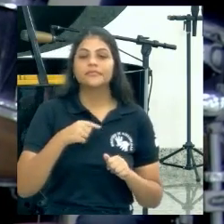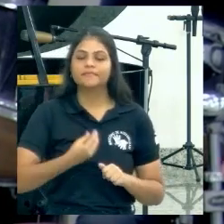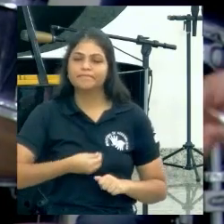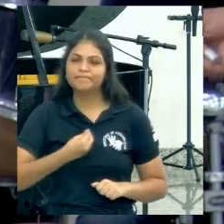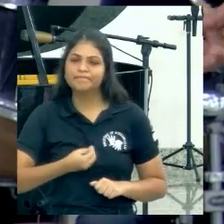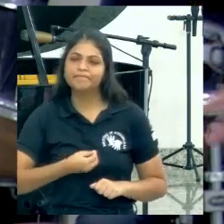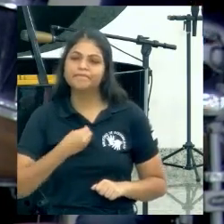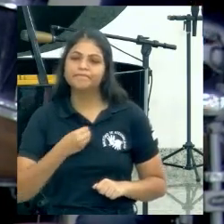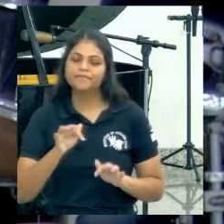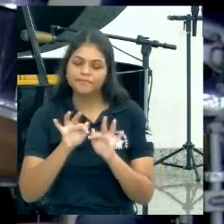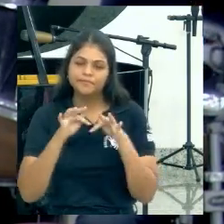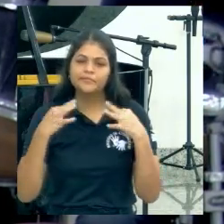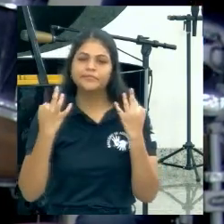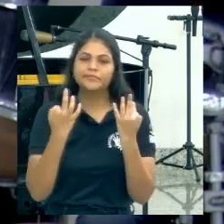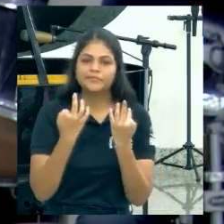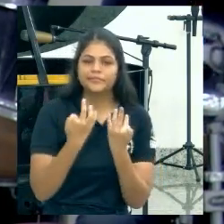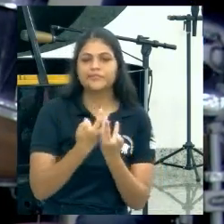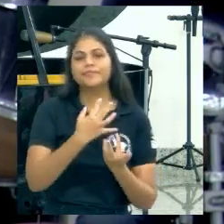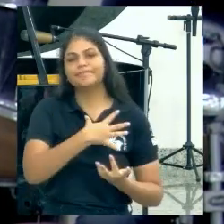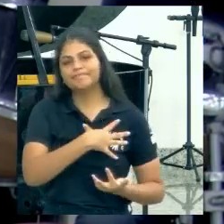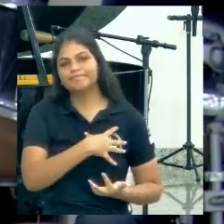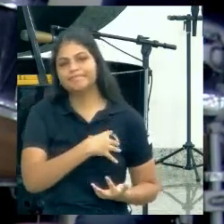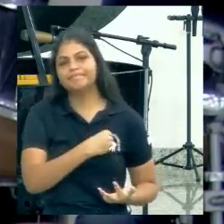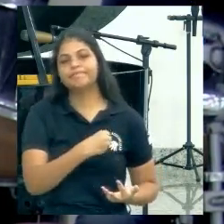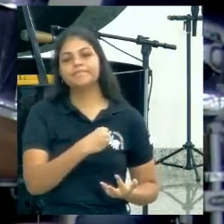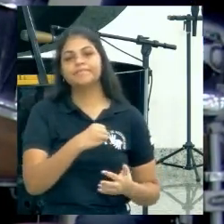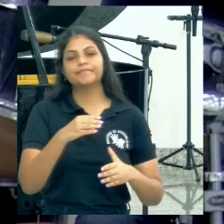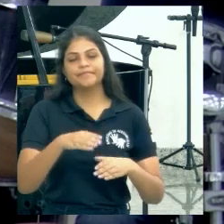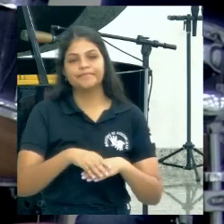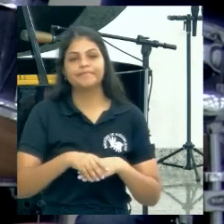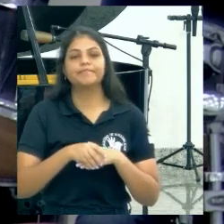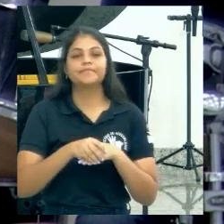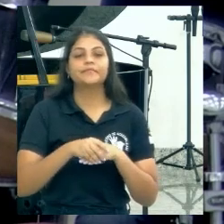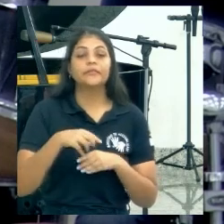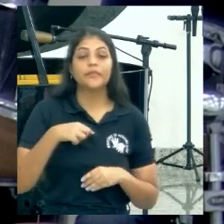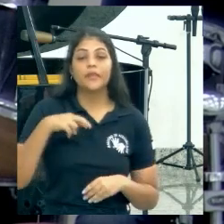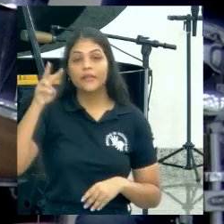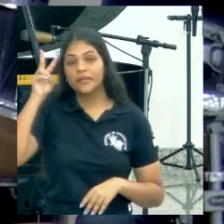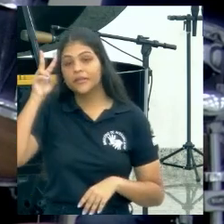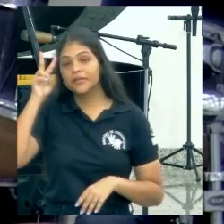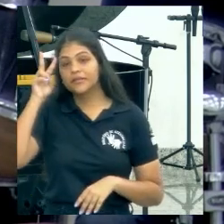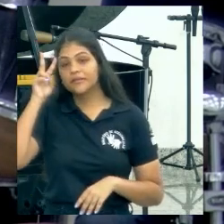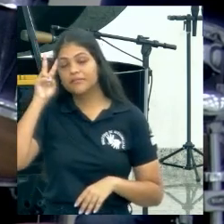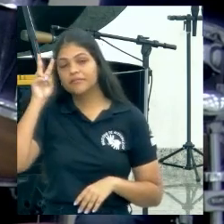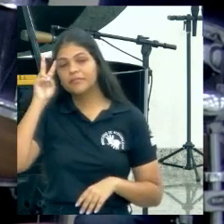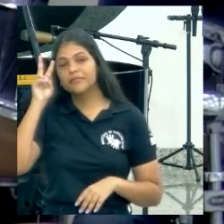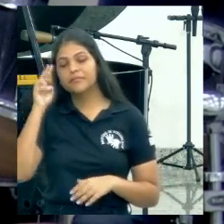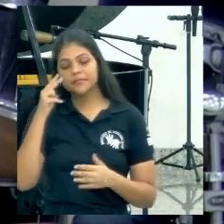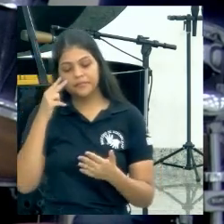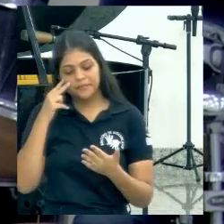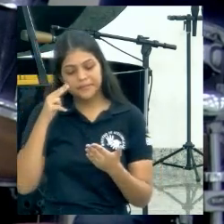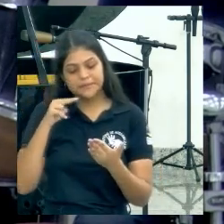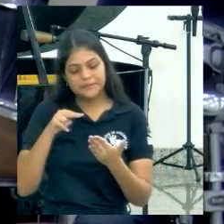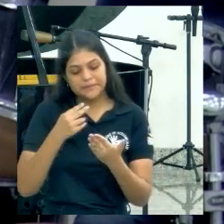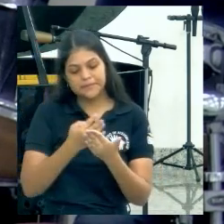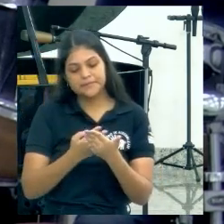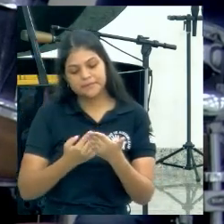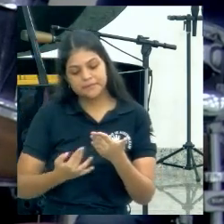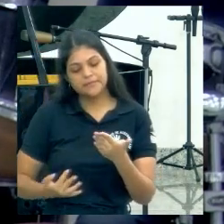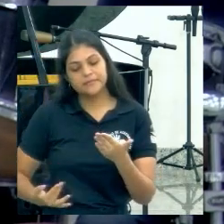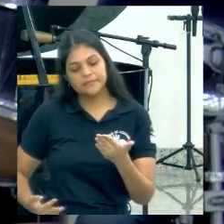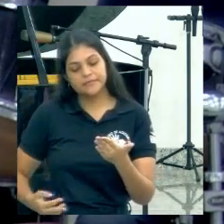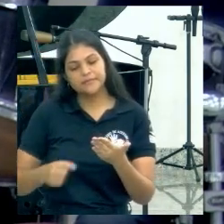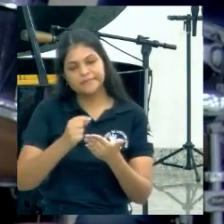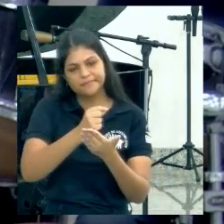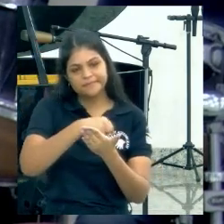vida da minha esposa. É nestas horas que eu, lendo aquela carta, eu percebo que algumas cartas elas